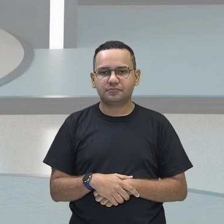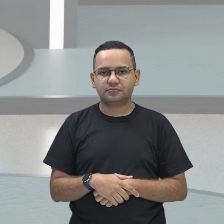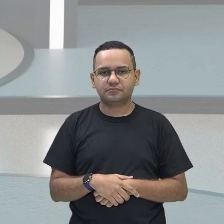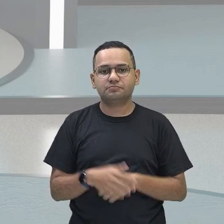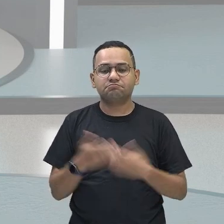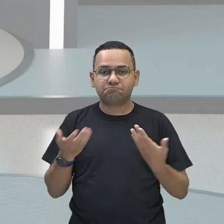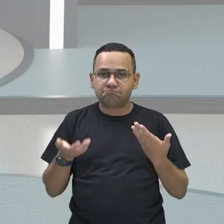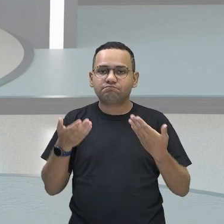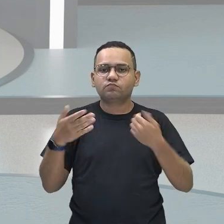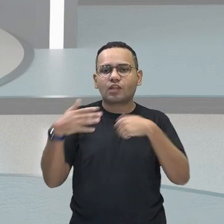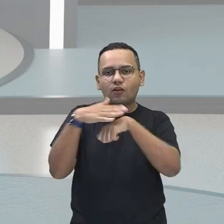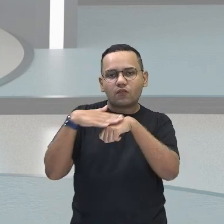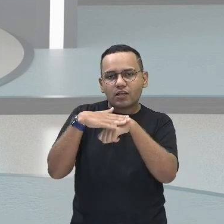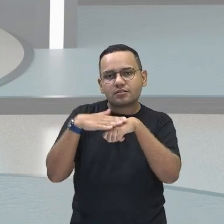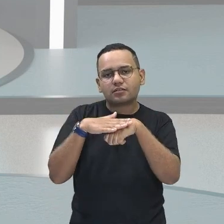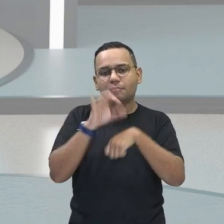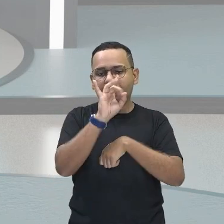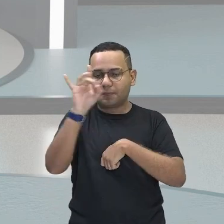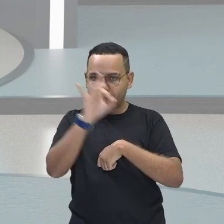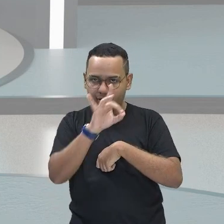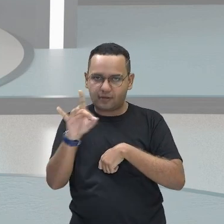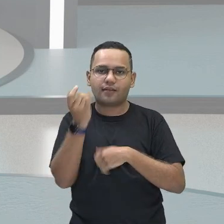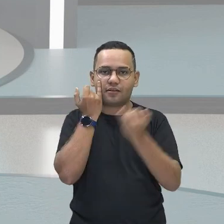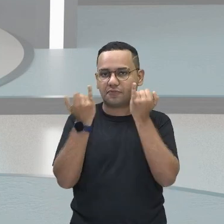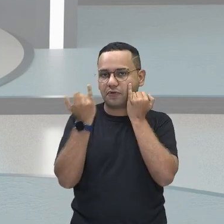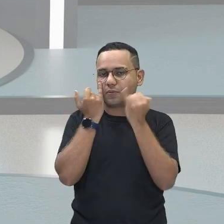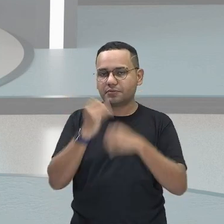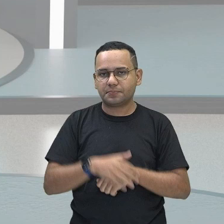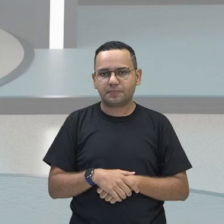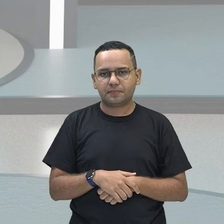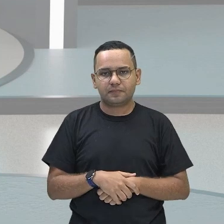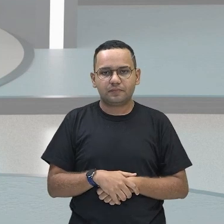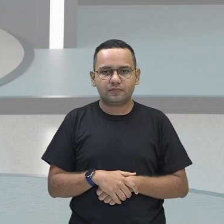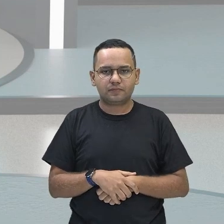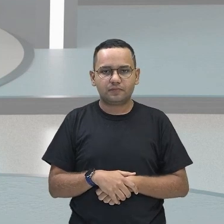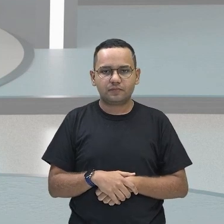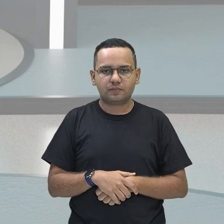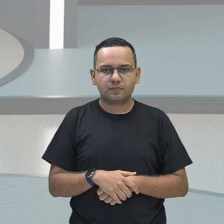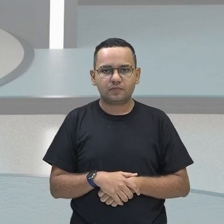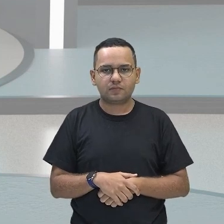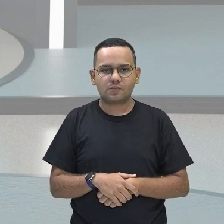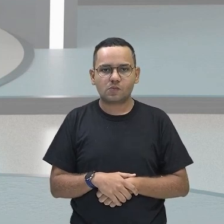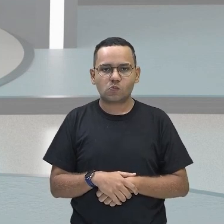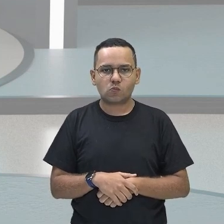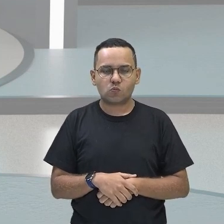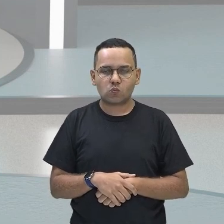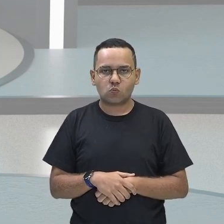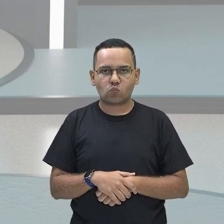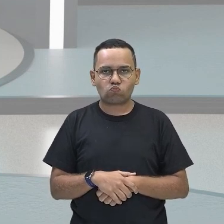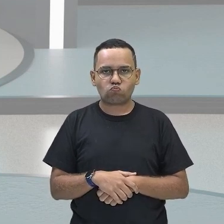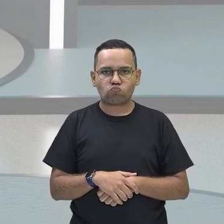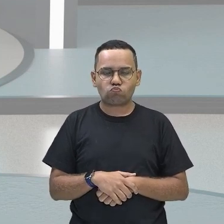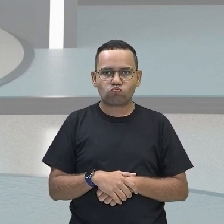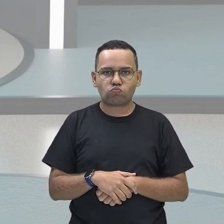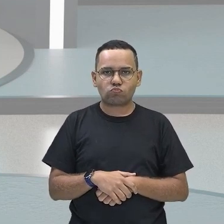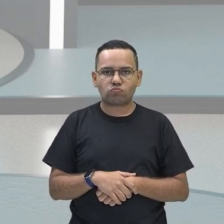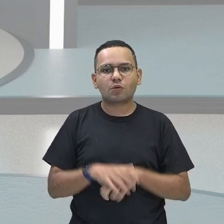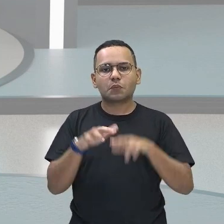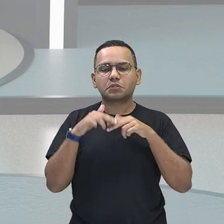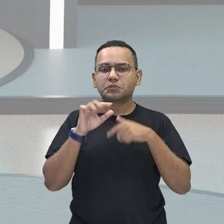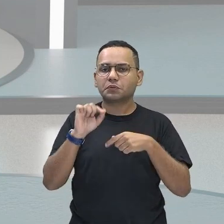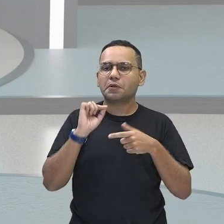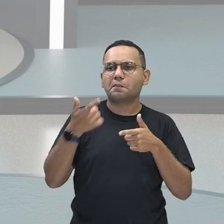cada um desses pontos e elas são as principais ah os transtornos mórficos corporais ou as